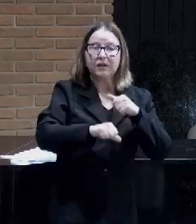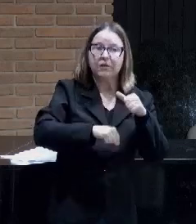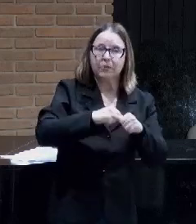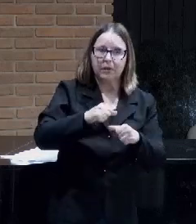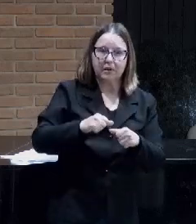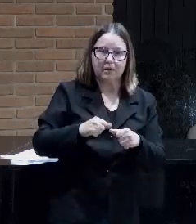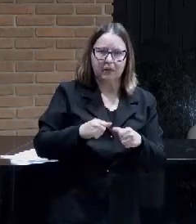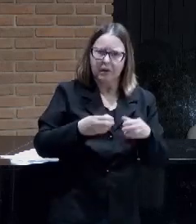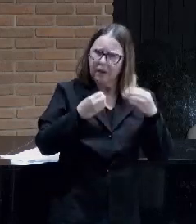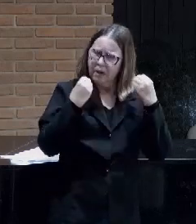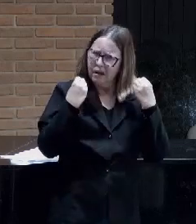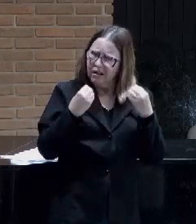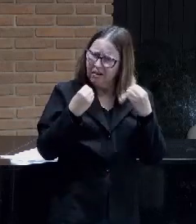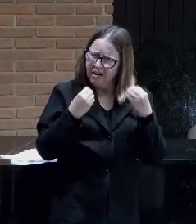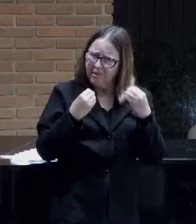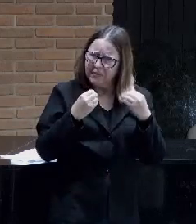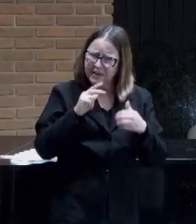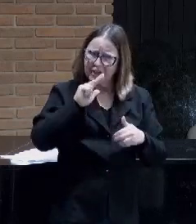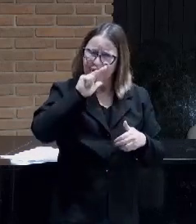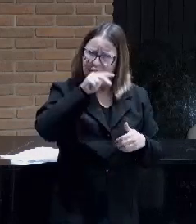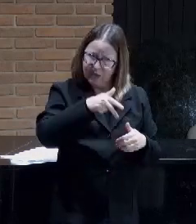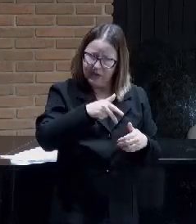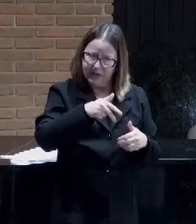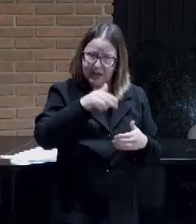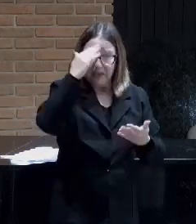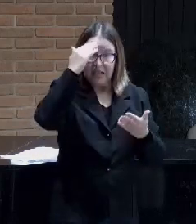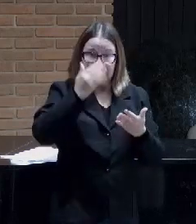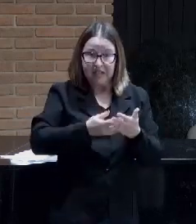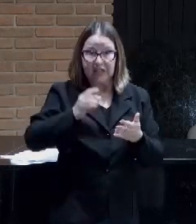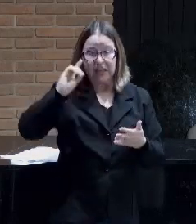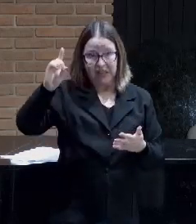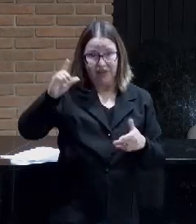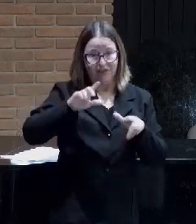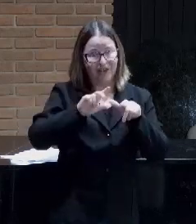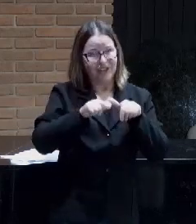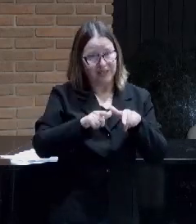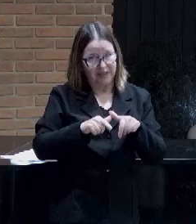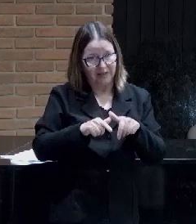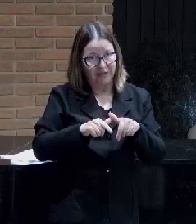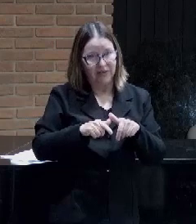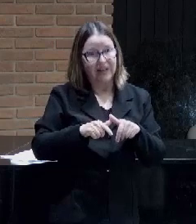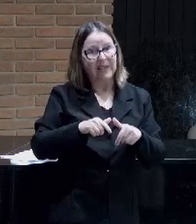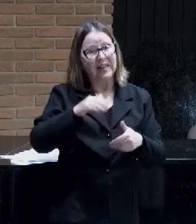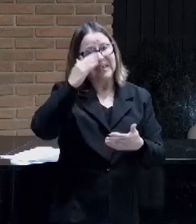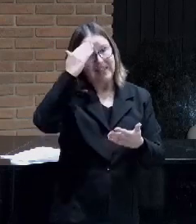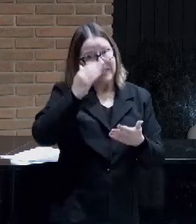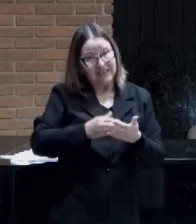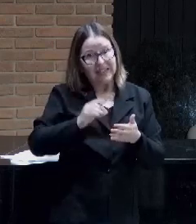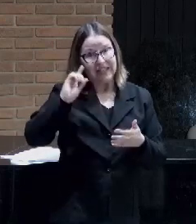Israel, ele cria que Deus era salvador, mas eles não queriam que um povo ímpio fosse salvo.